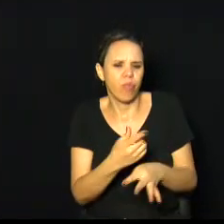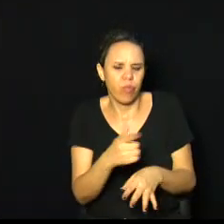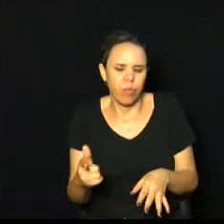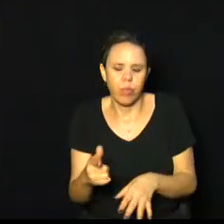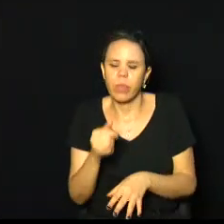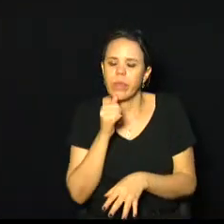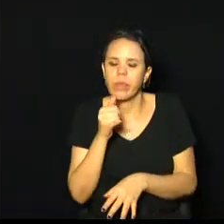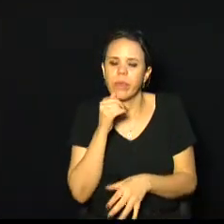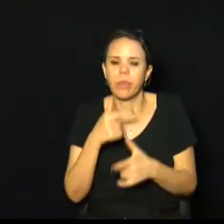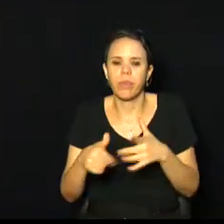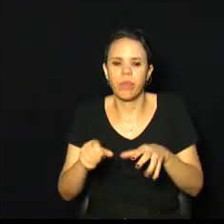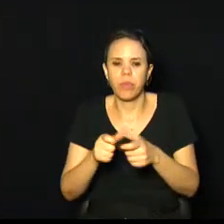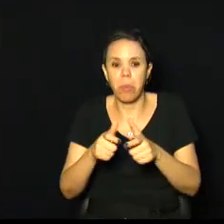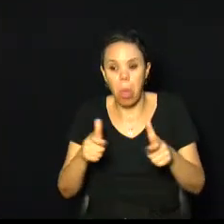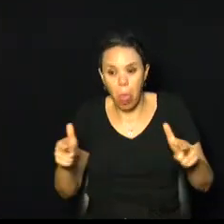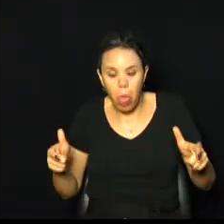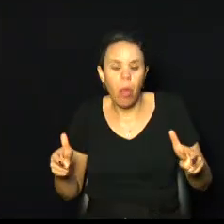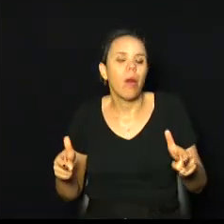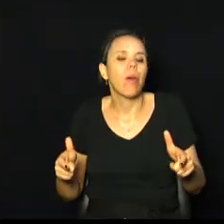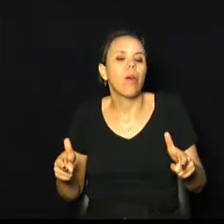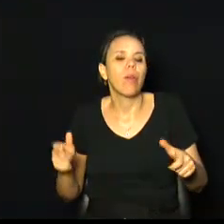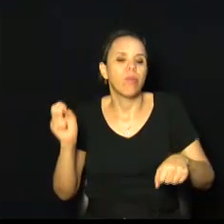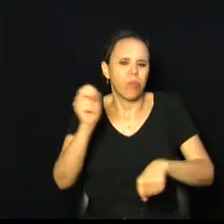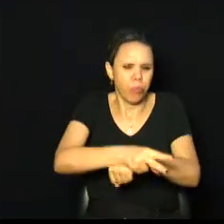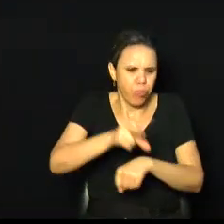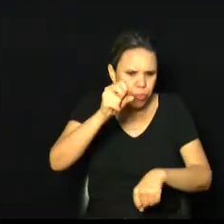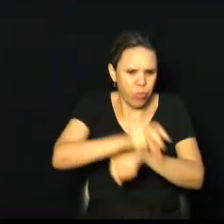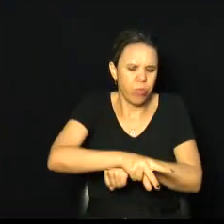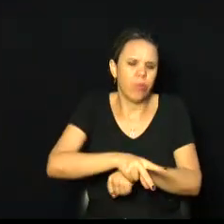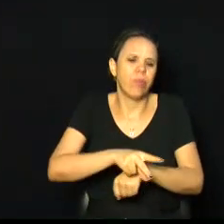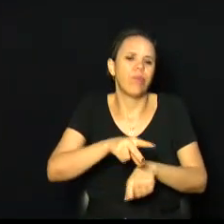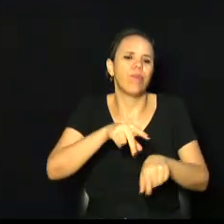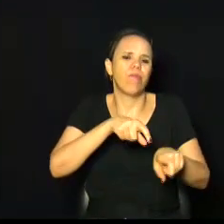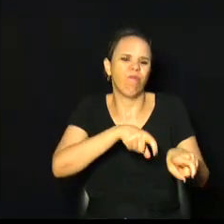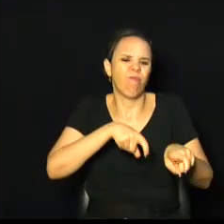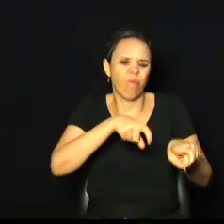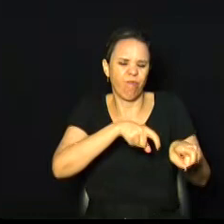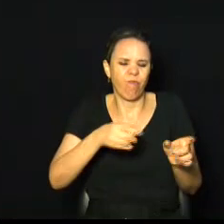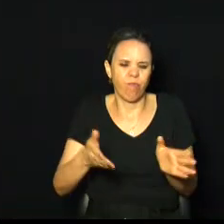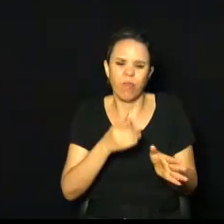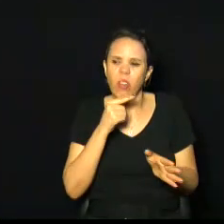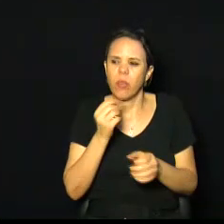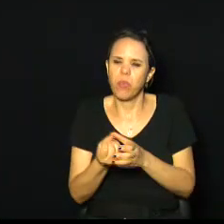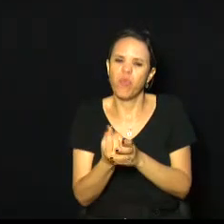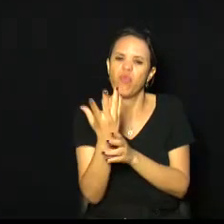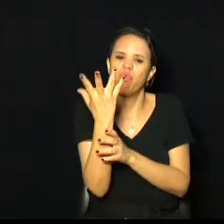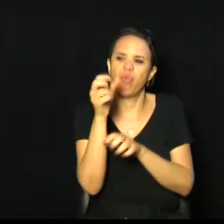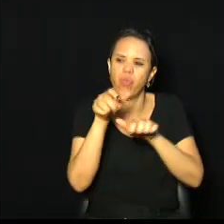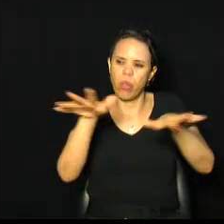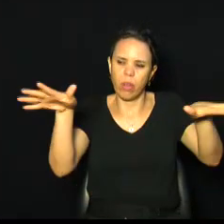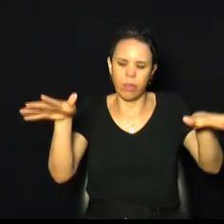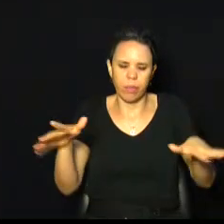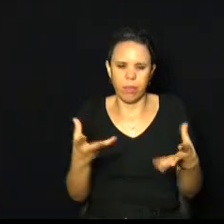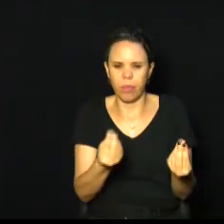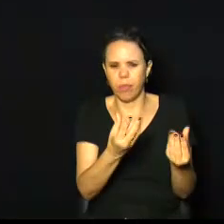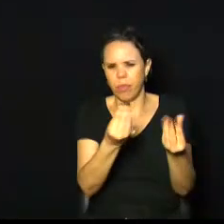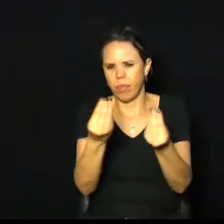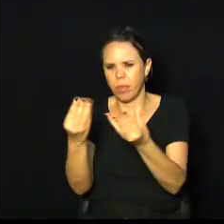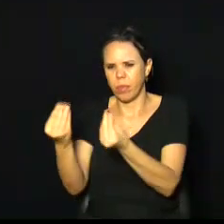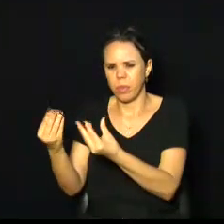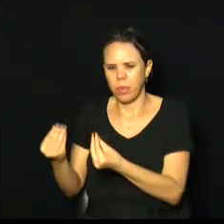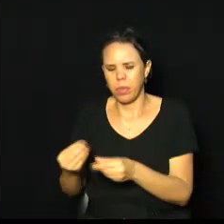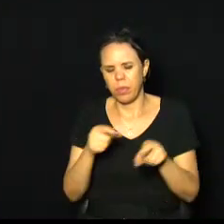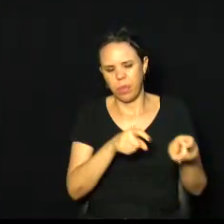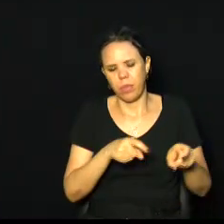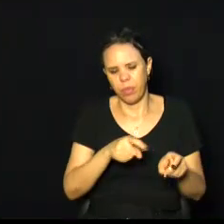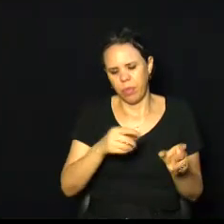alta contaminação no campo. As propriedades rurais, muitas propriedades rurais,